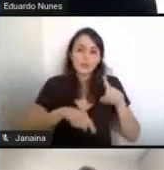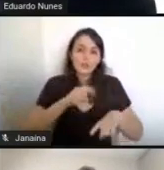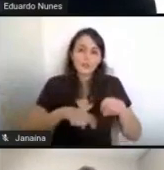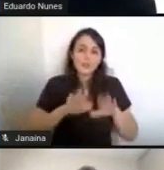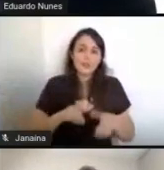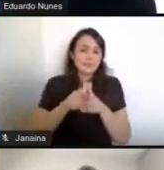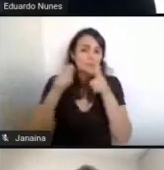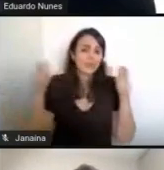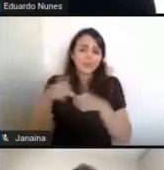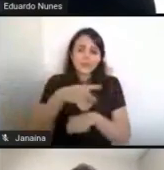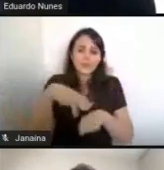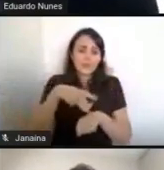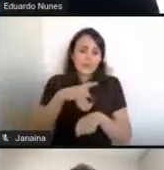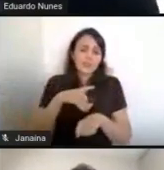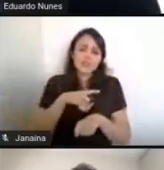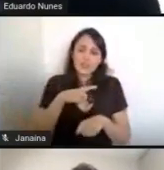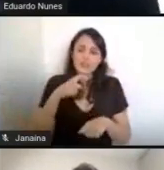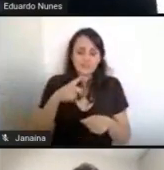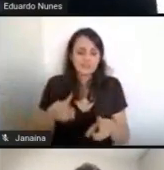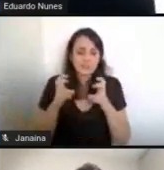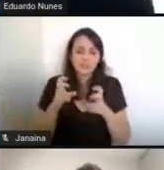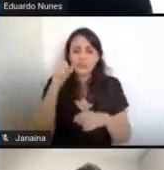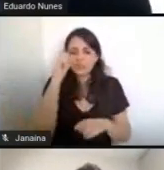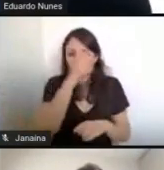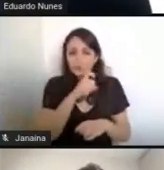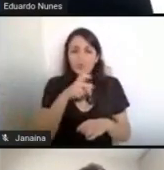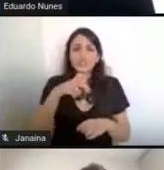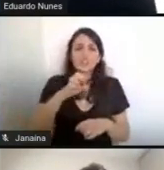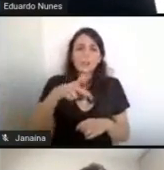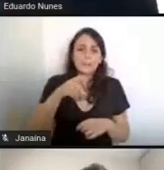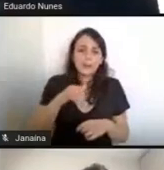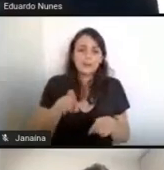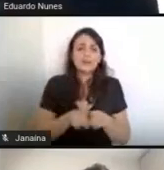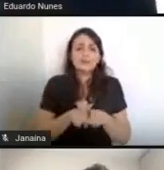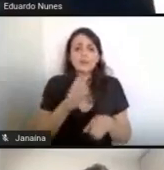grande dificuldade de conseguir EPIs e respiradores. Pode passar.